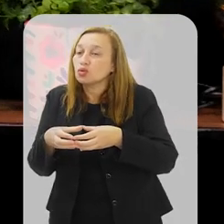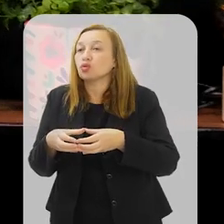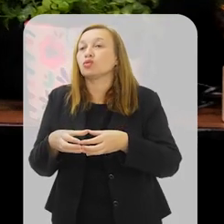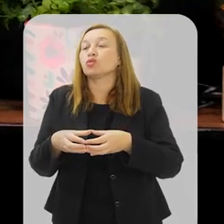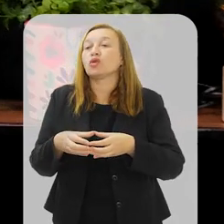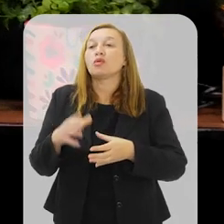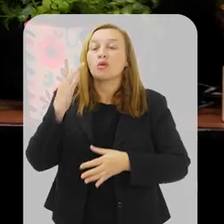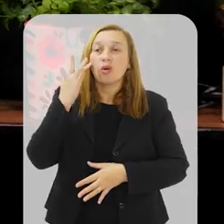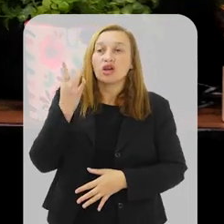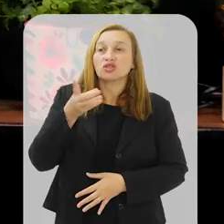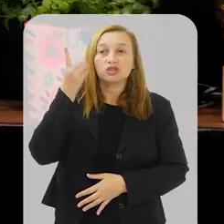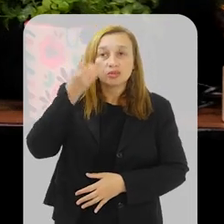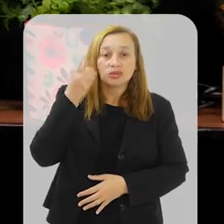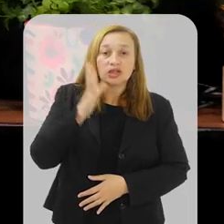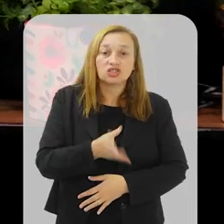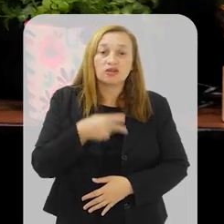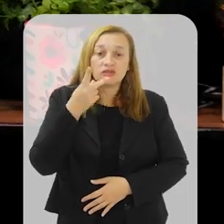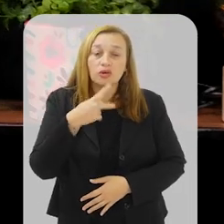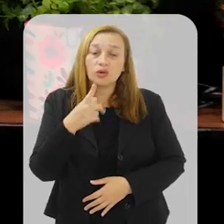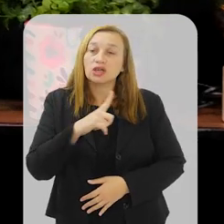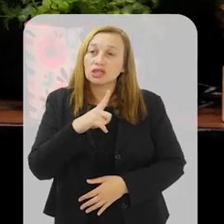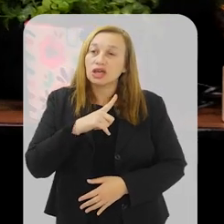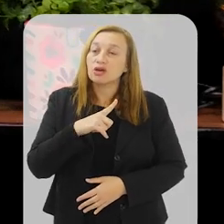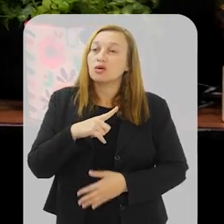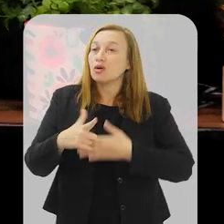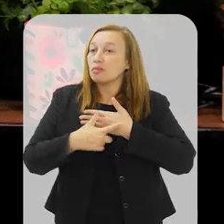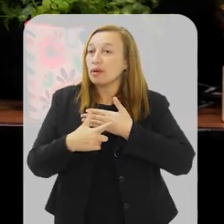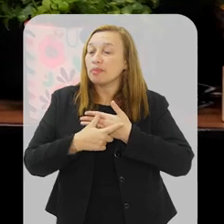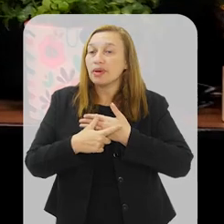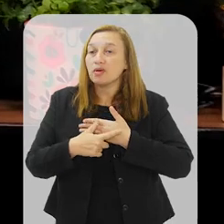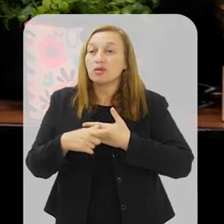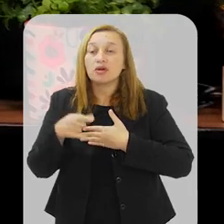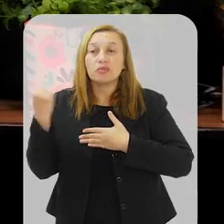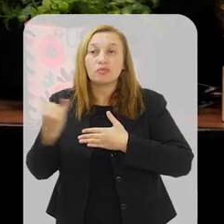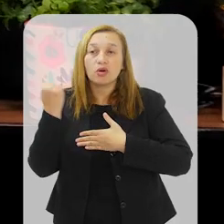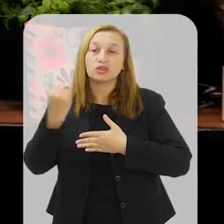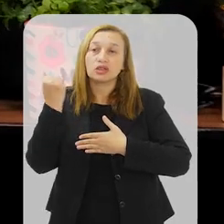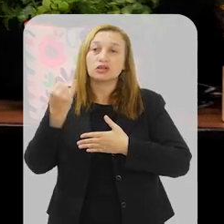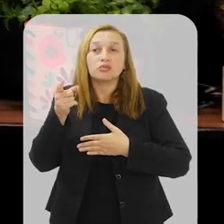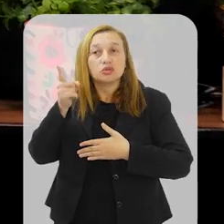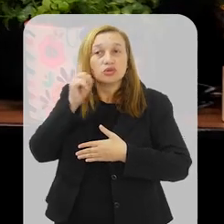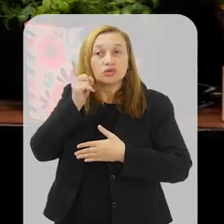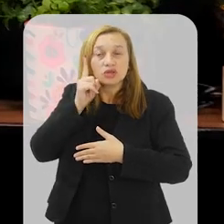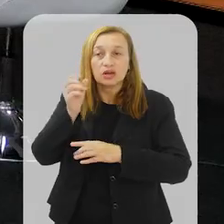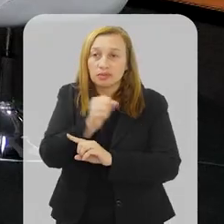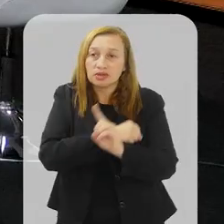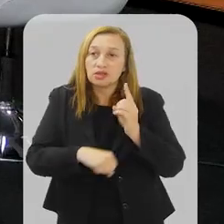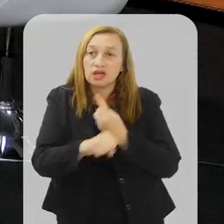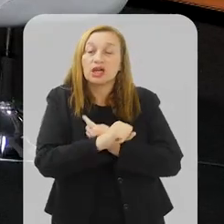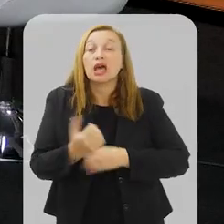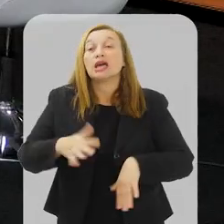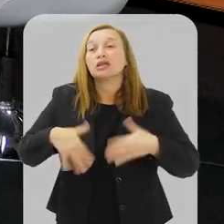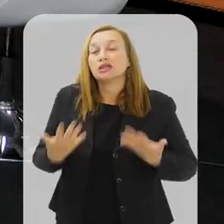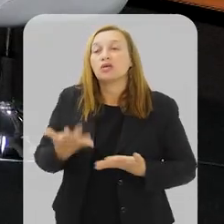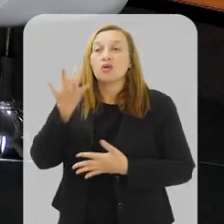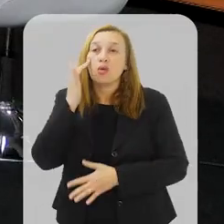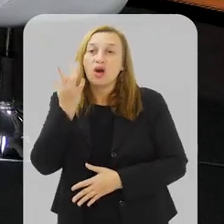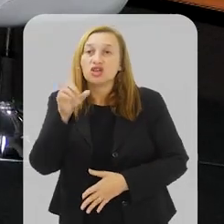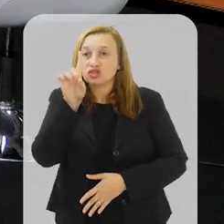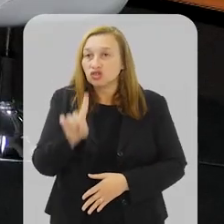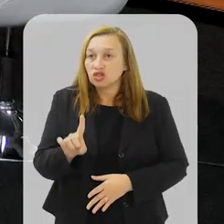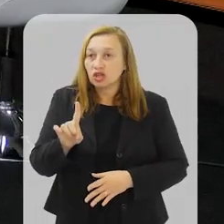iniciativas de cooperação como acho que o deputado destacou que tem um importante papel pro dia a dia pra